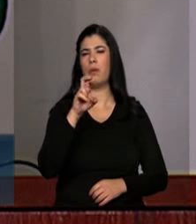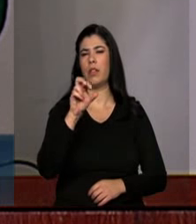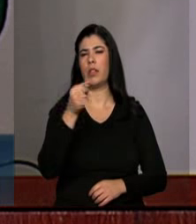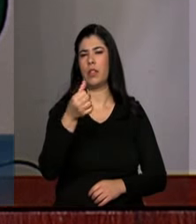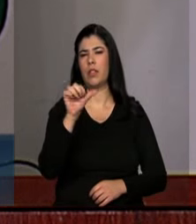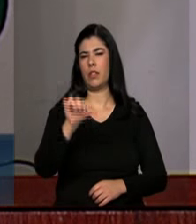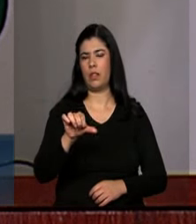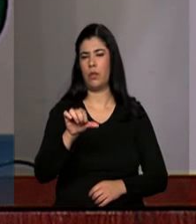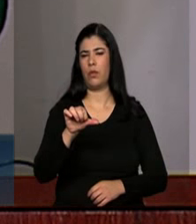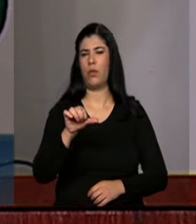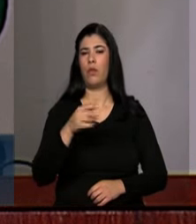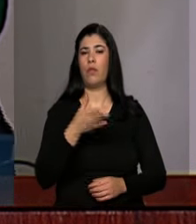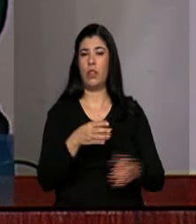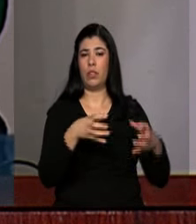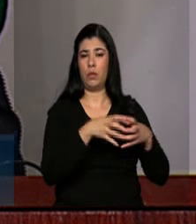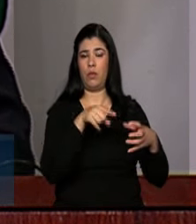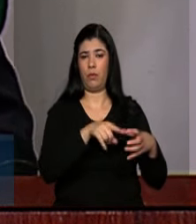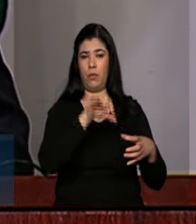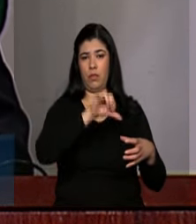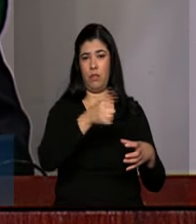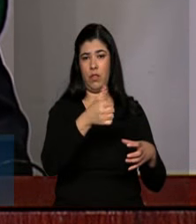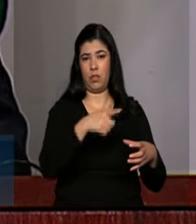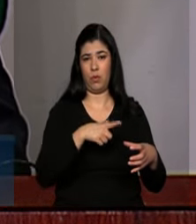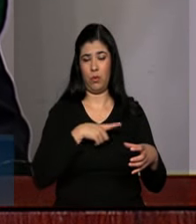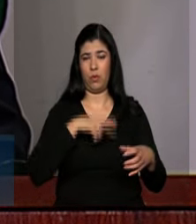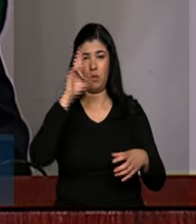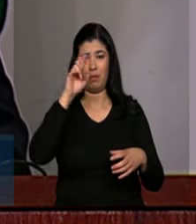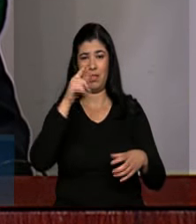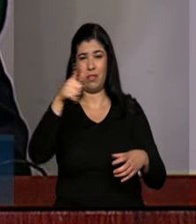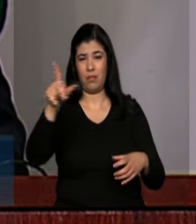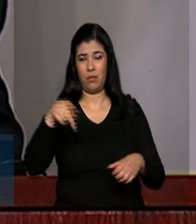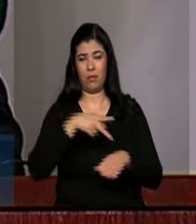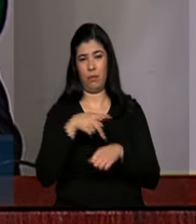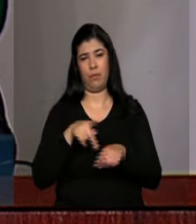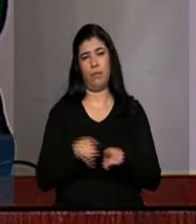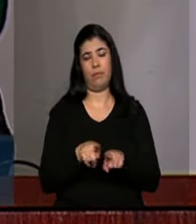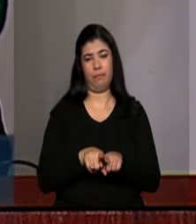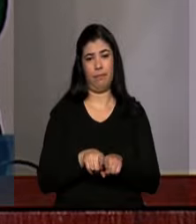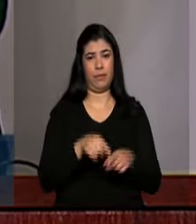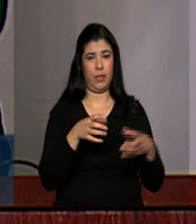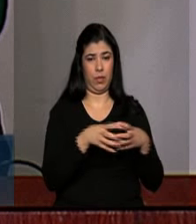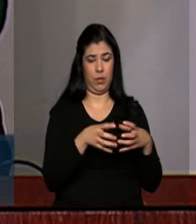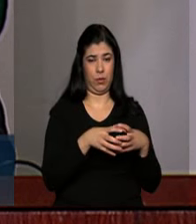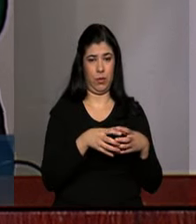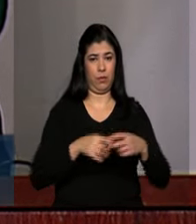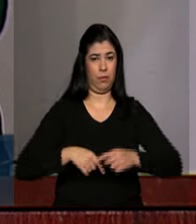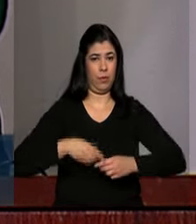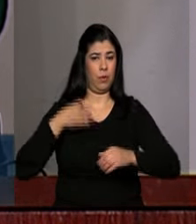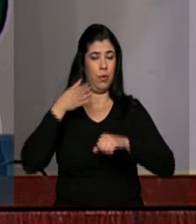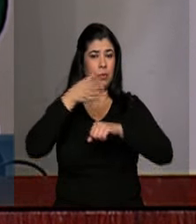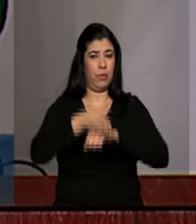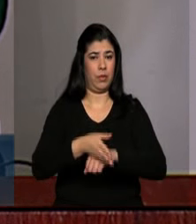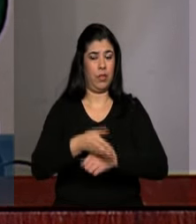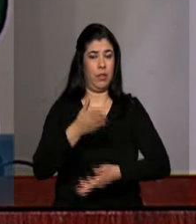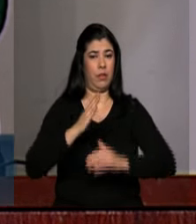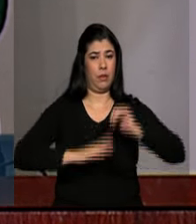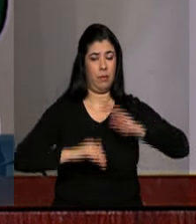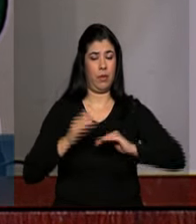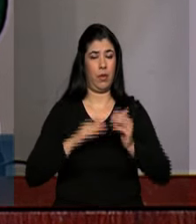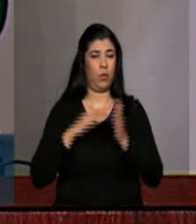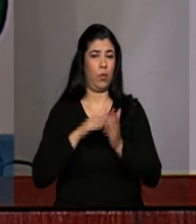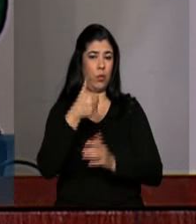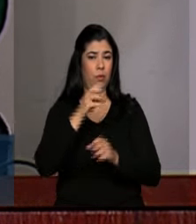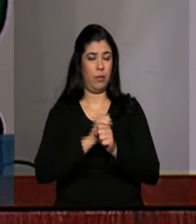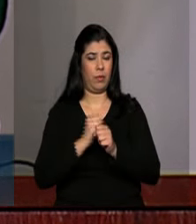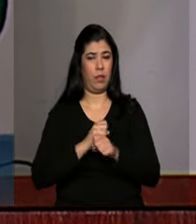quais 912 se encontram em postos fora do país. Essa geração que ingressou no serviço exterior ao longo da última